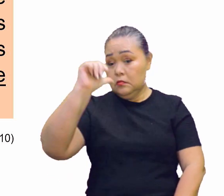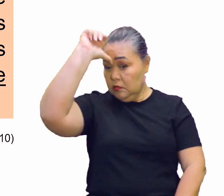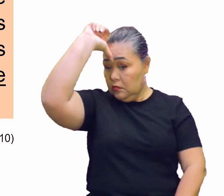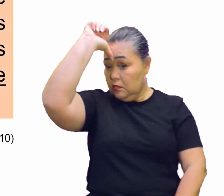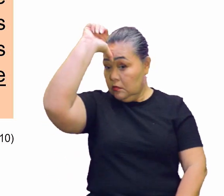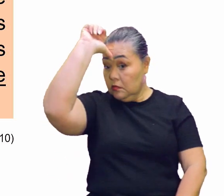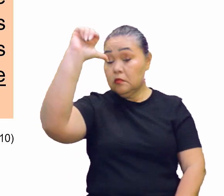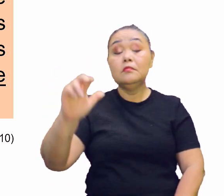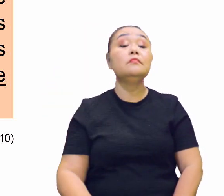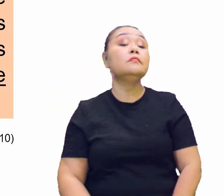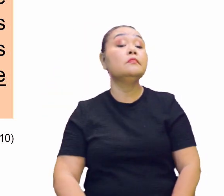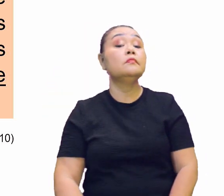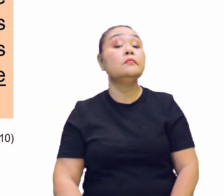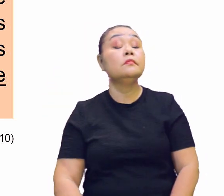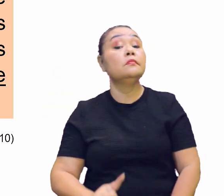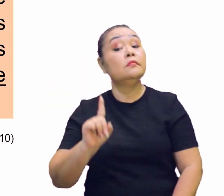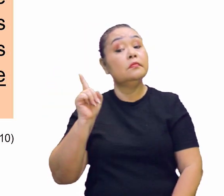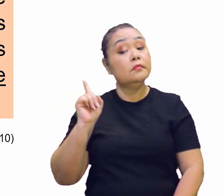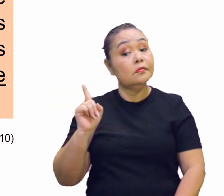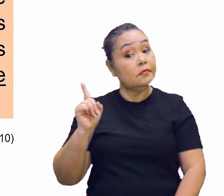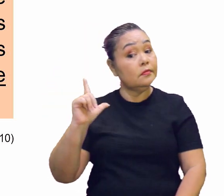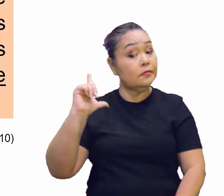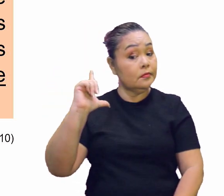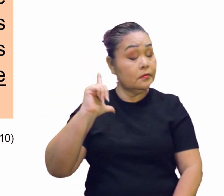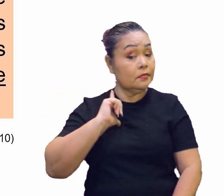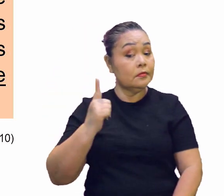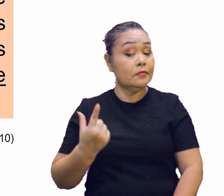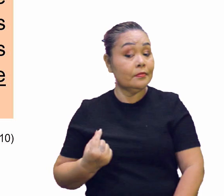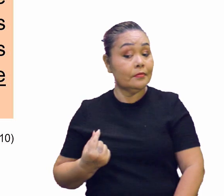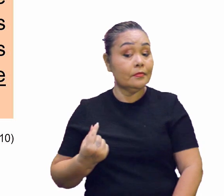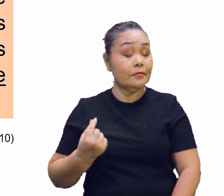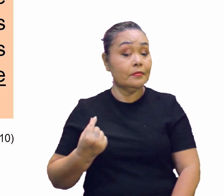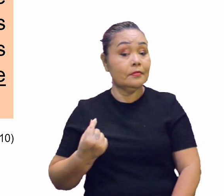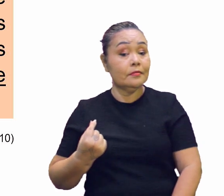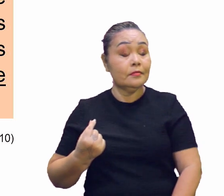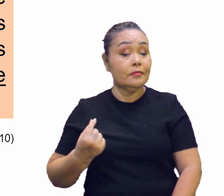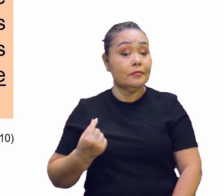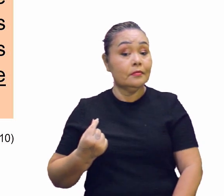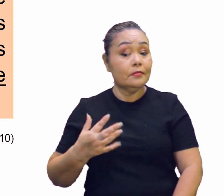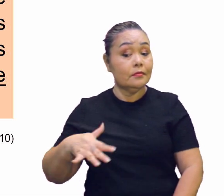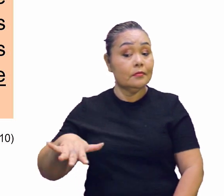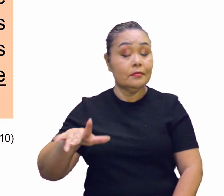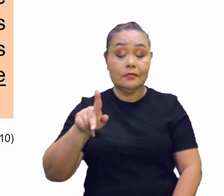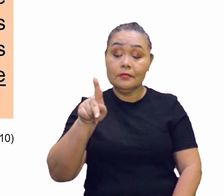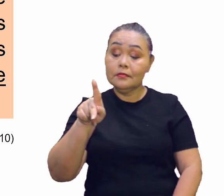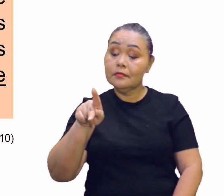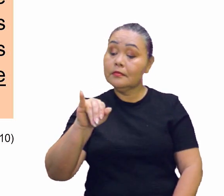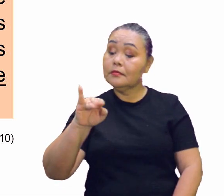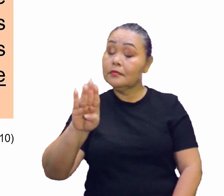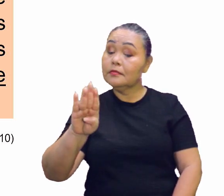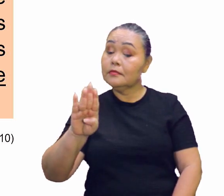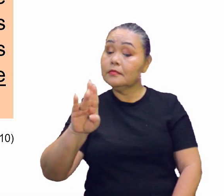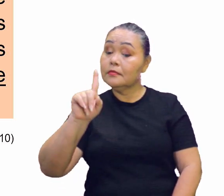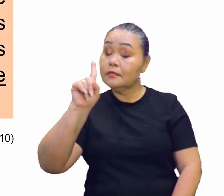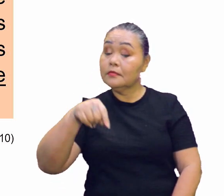Índia, ok? E ela tem uma economia, o PIB da Índia é